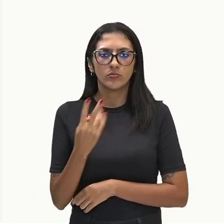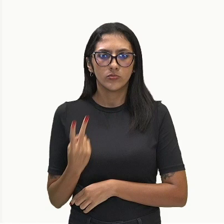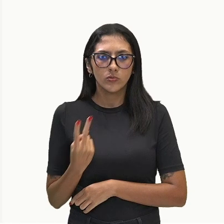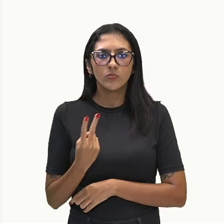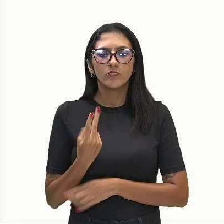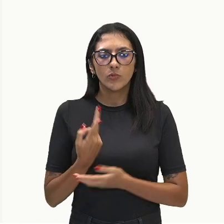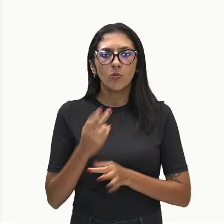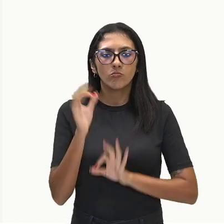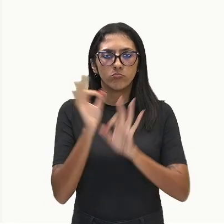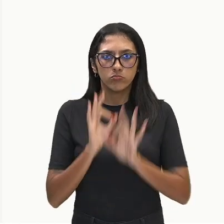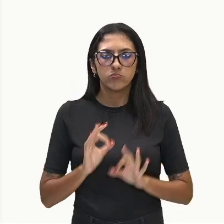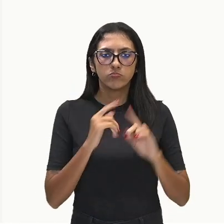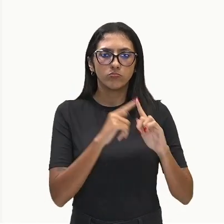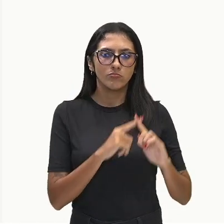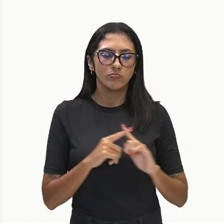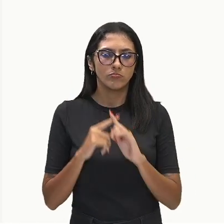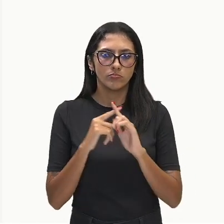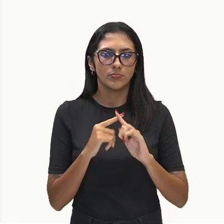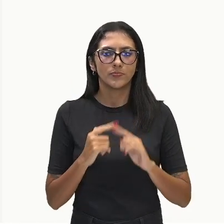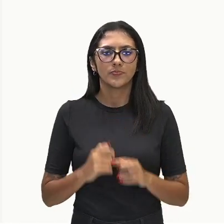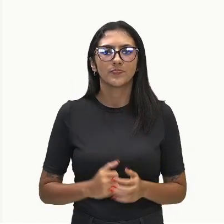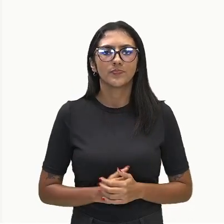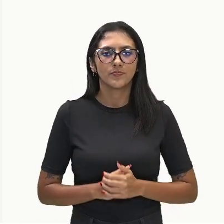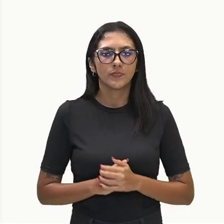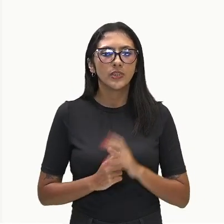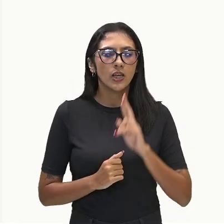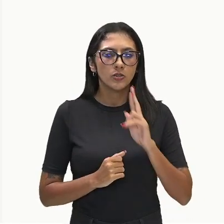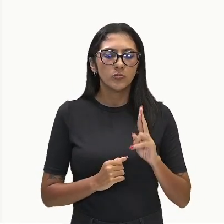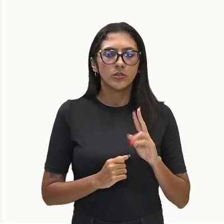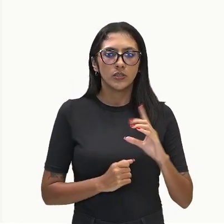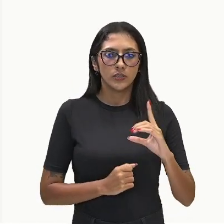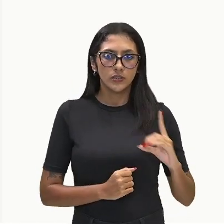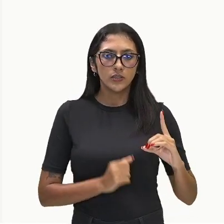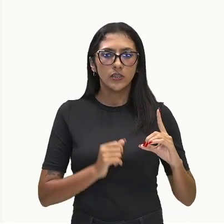vezes 1,4142 é igual a